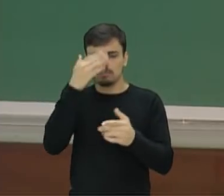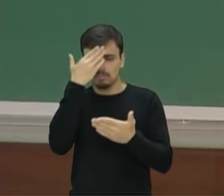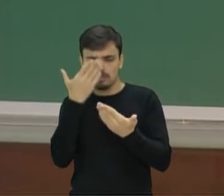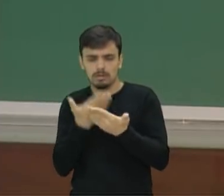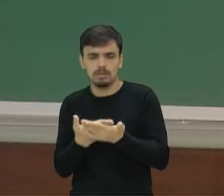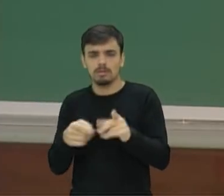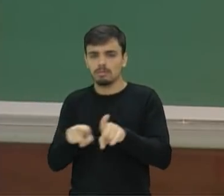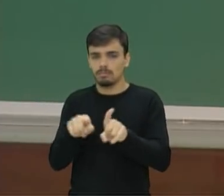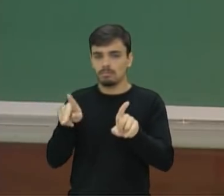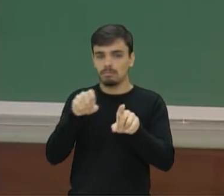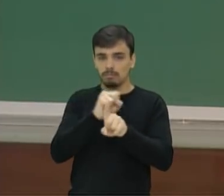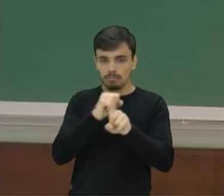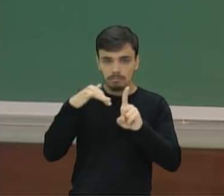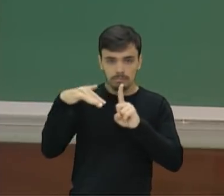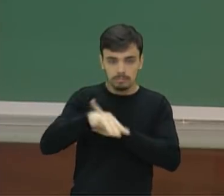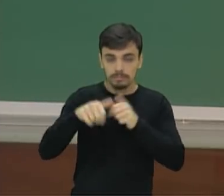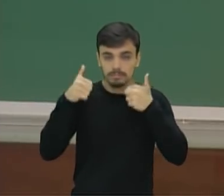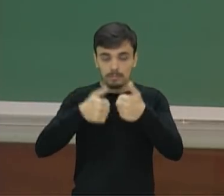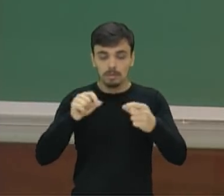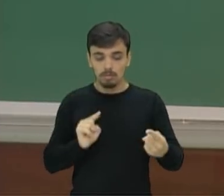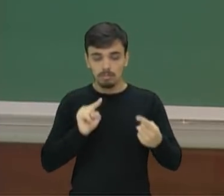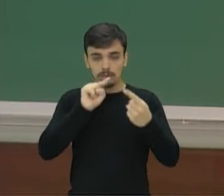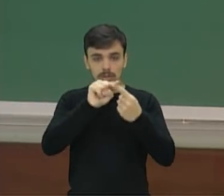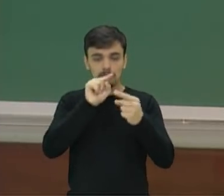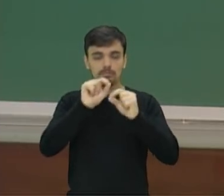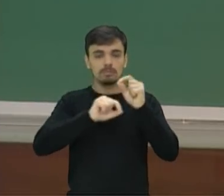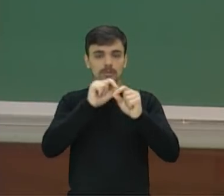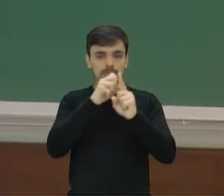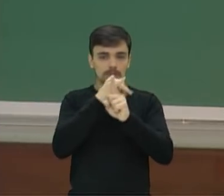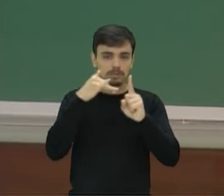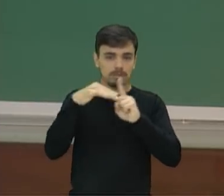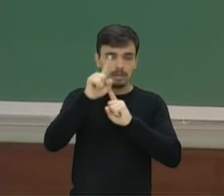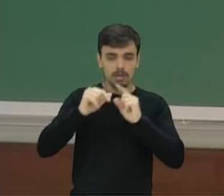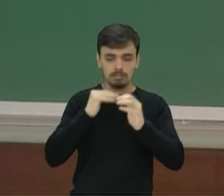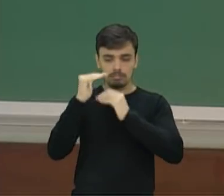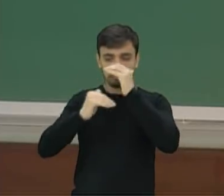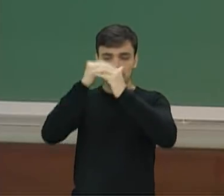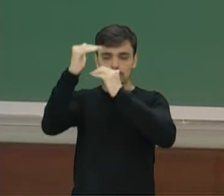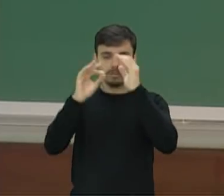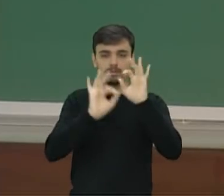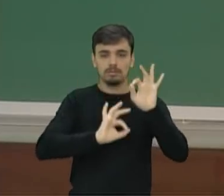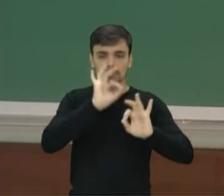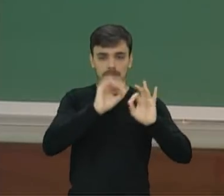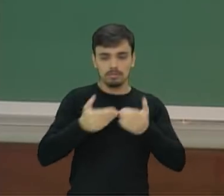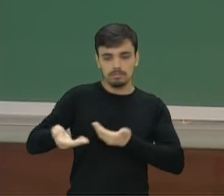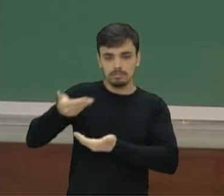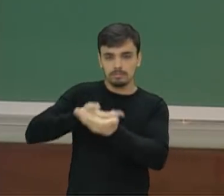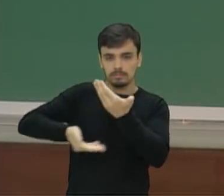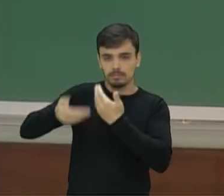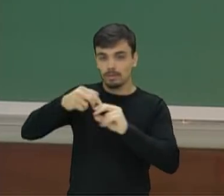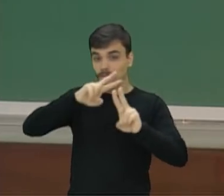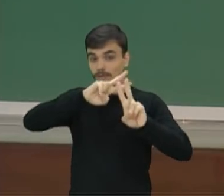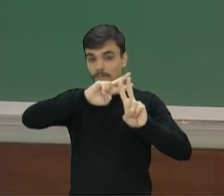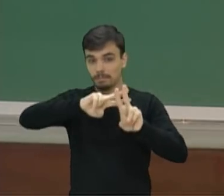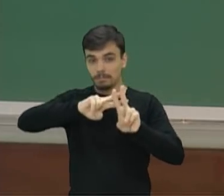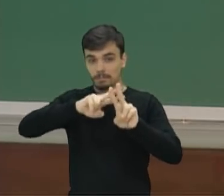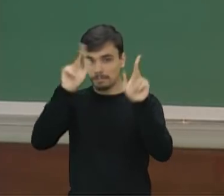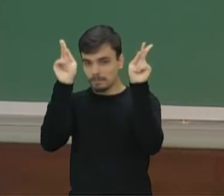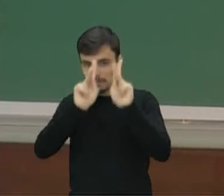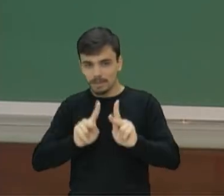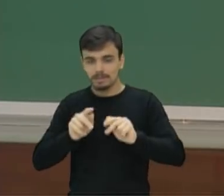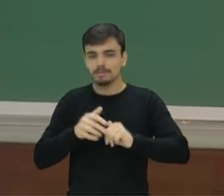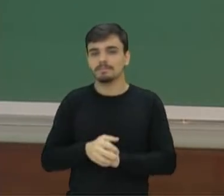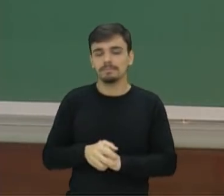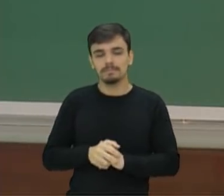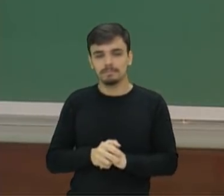das sociedades. E que o objetivo da sociedade é o progresso e a harmonia. Durkheim, #paz. Nas